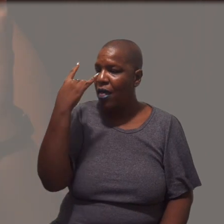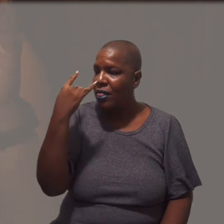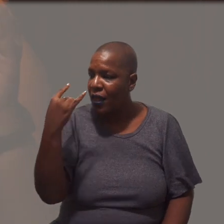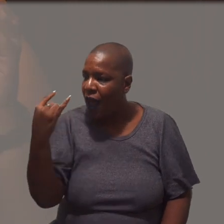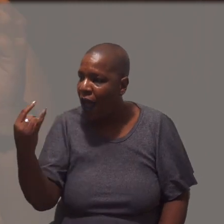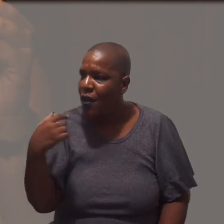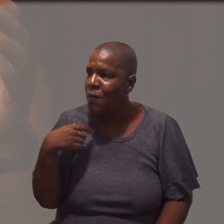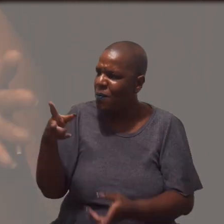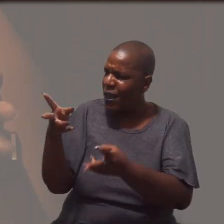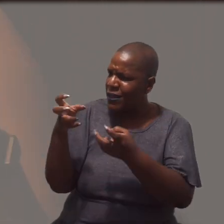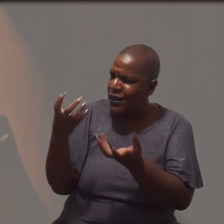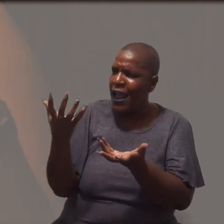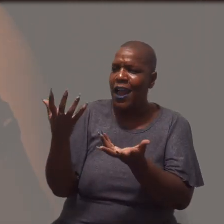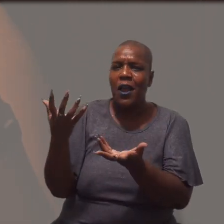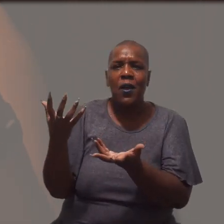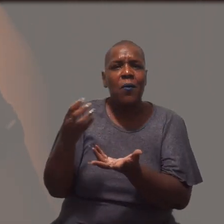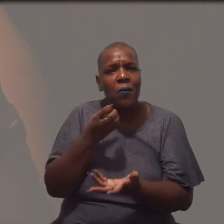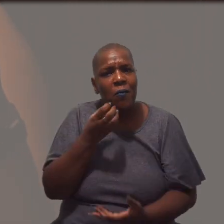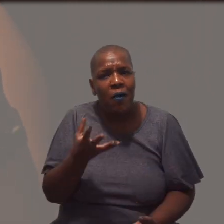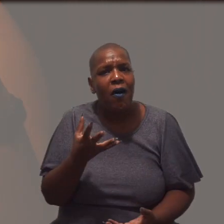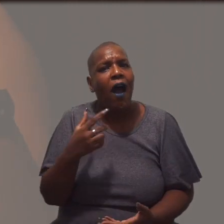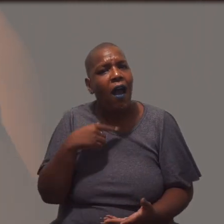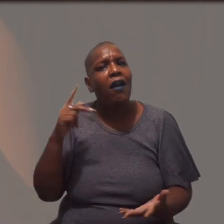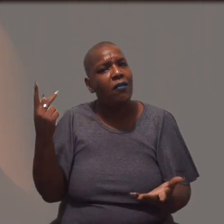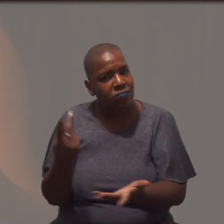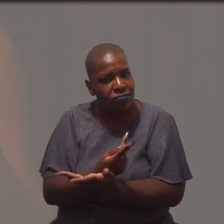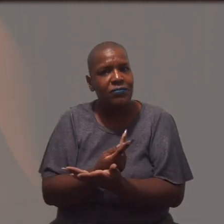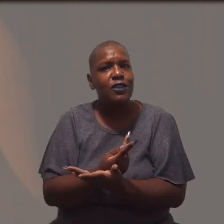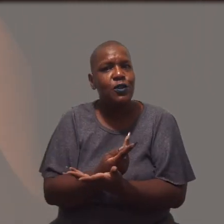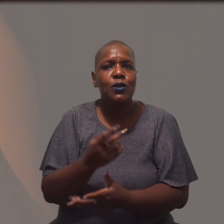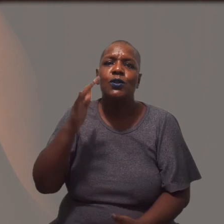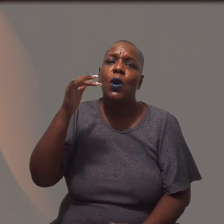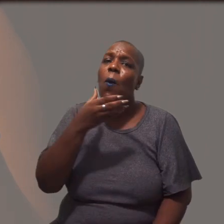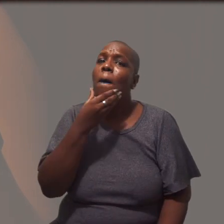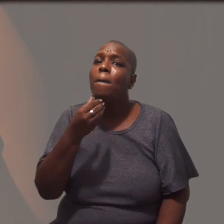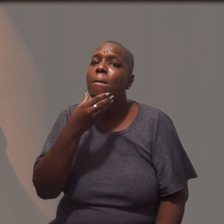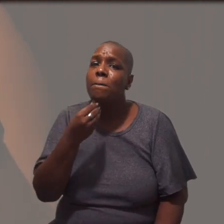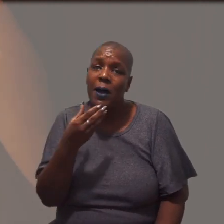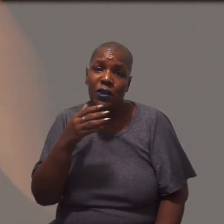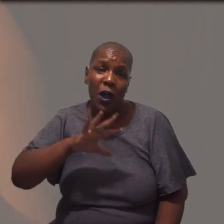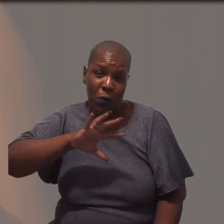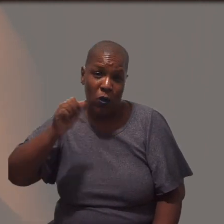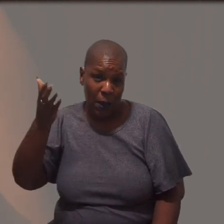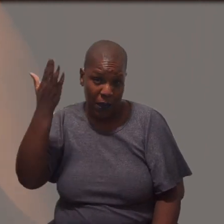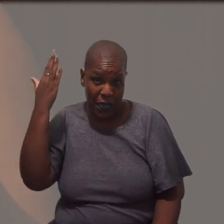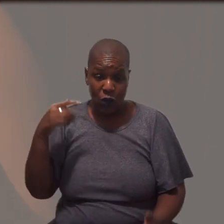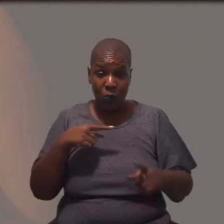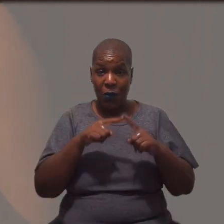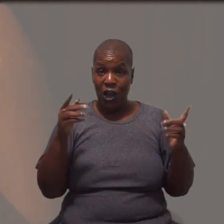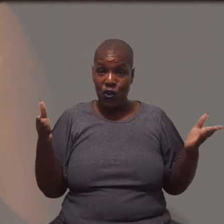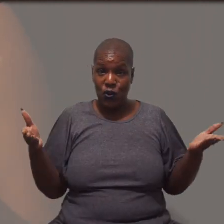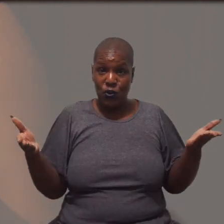atrativo, muito perceptivo, acabou se tornando por muito tempo um instrumento muito masculino. E hoje em dia,